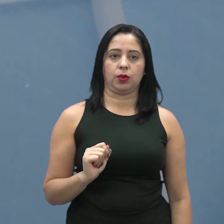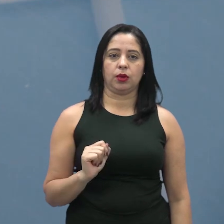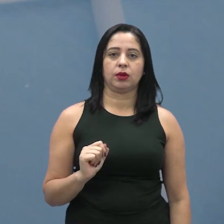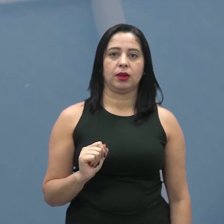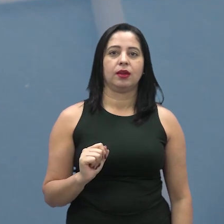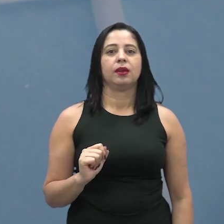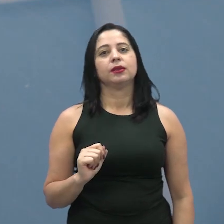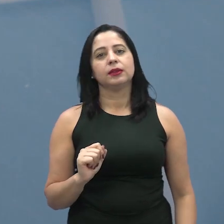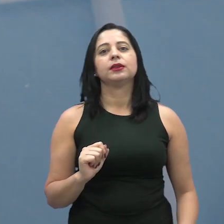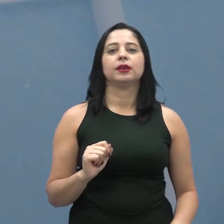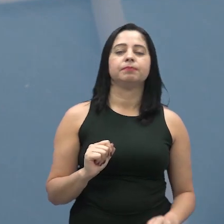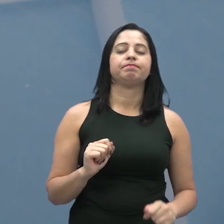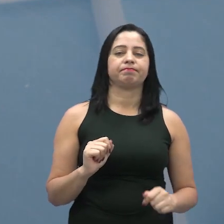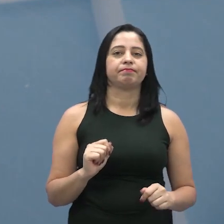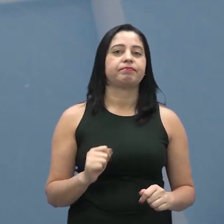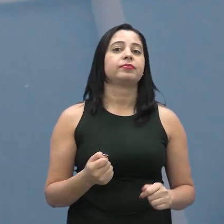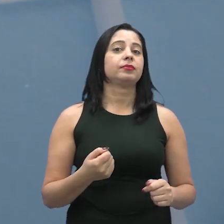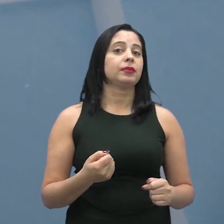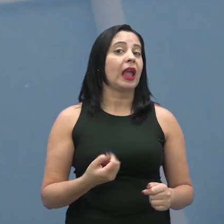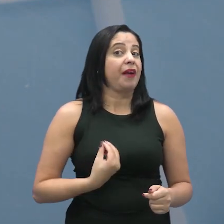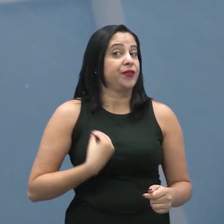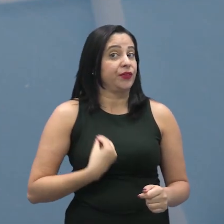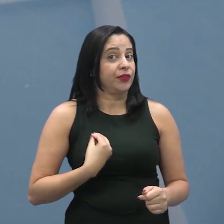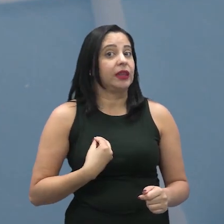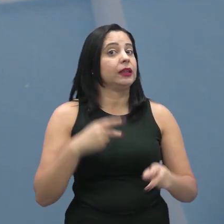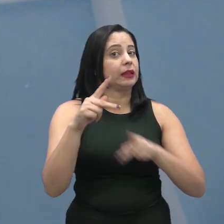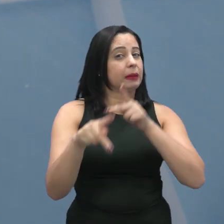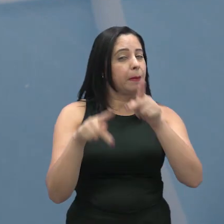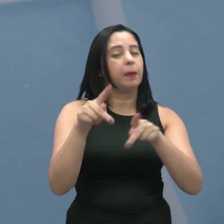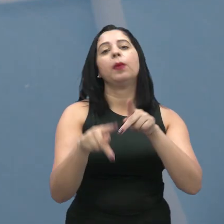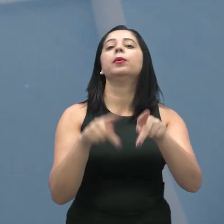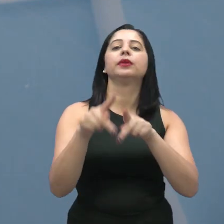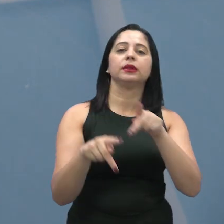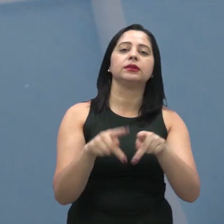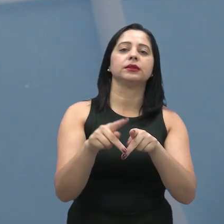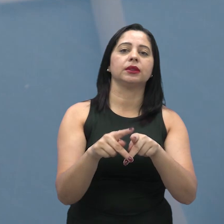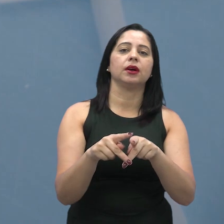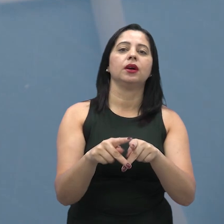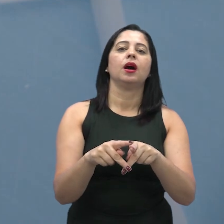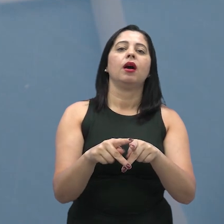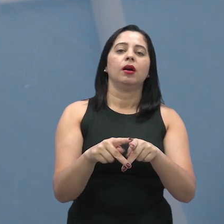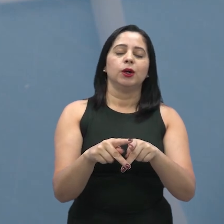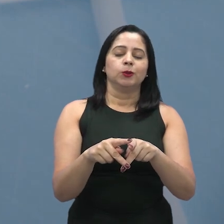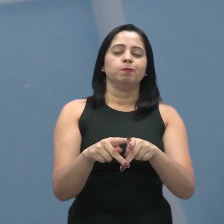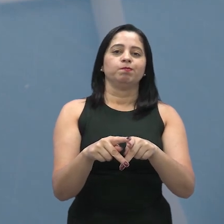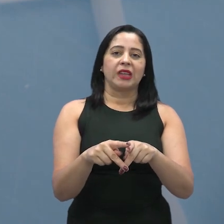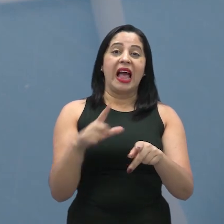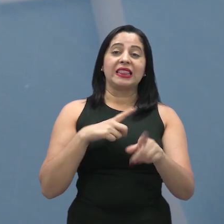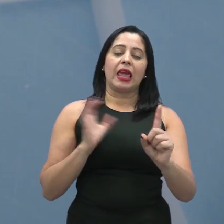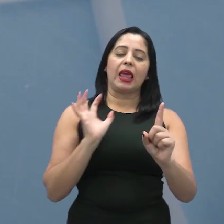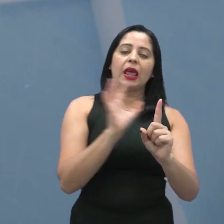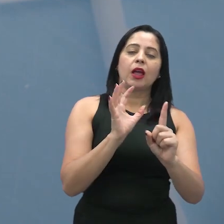de melhora da perspectiva de vida, do poder de compra da população, passa aí, né, pela política. Portanto,